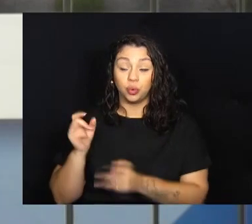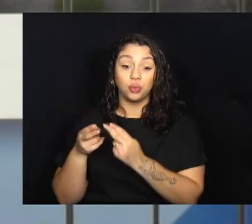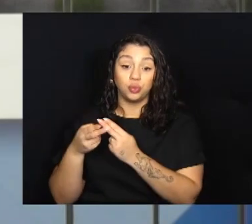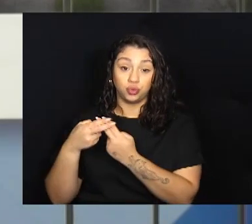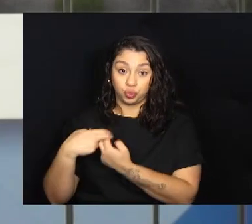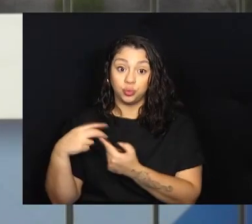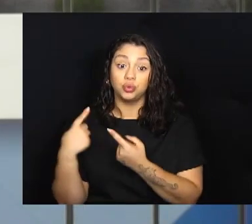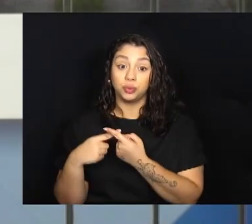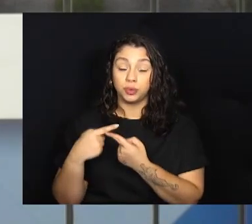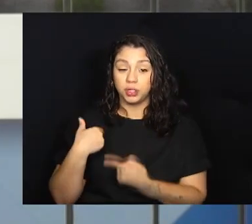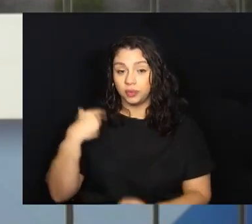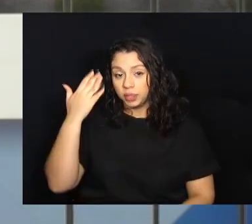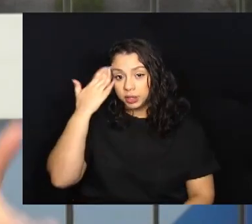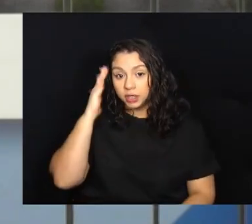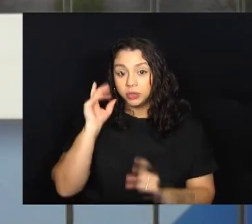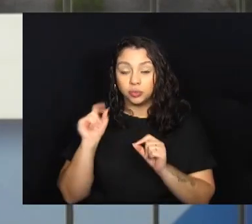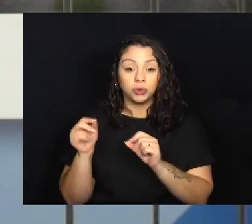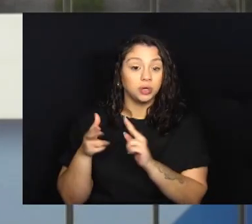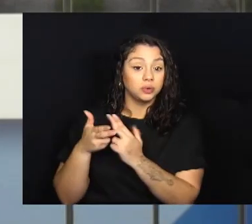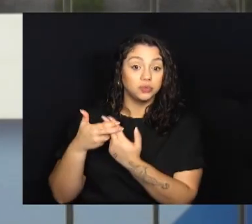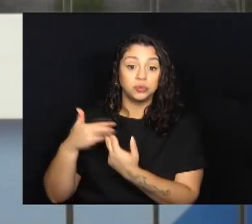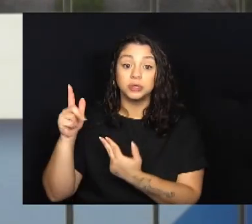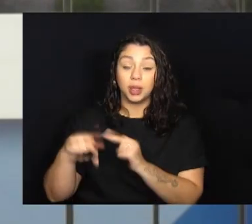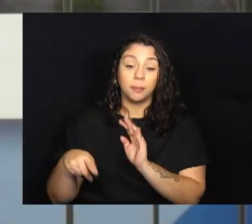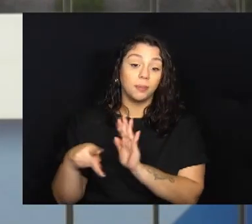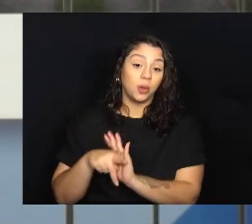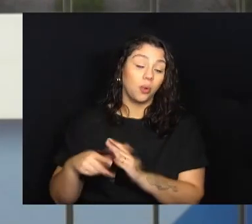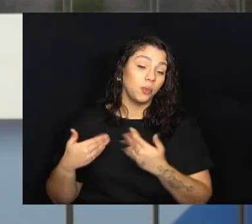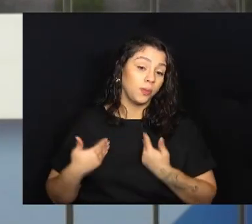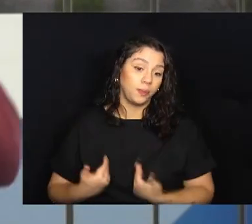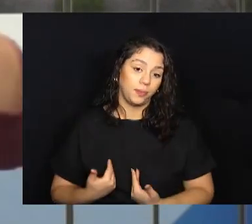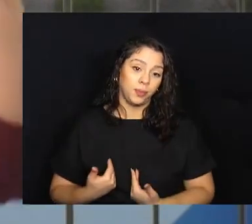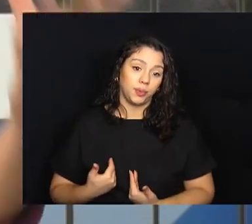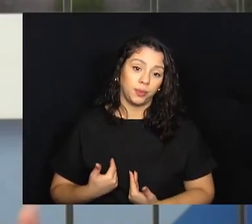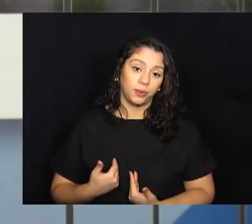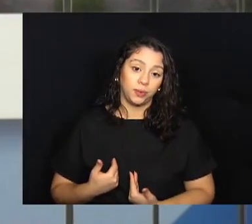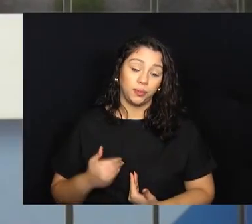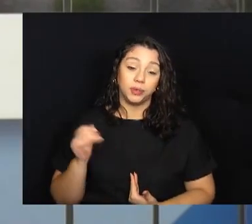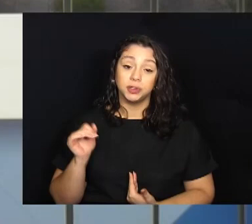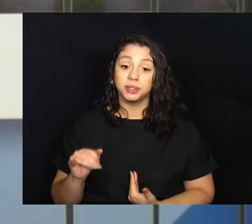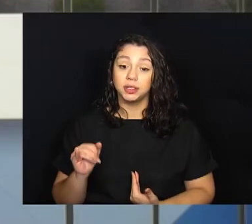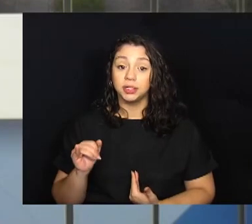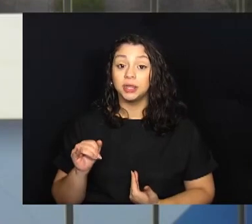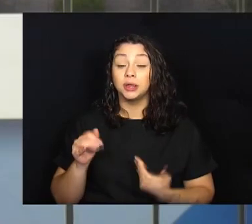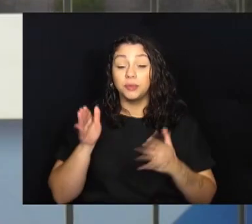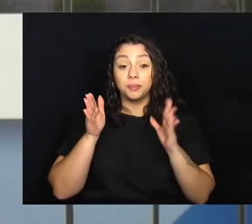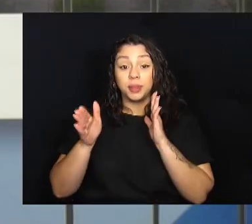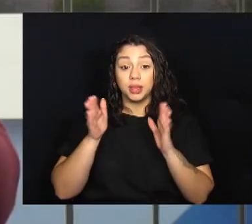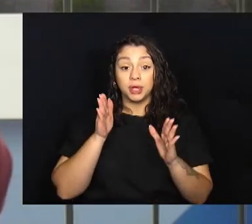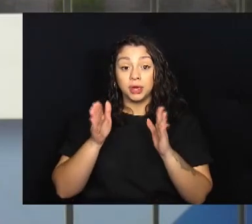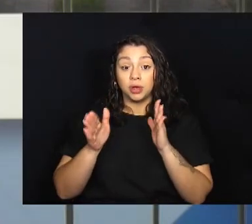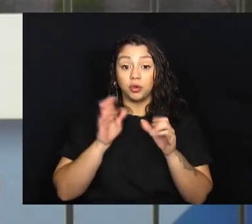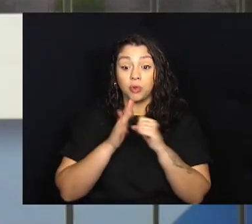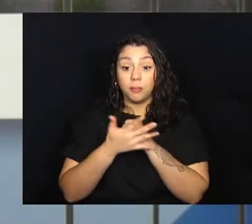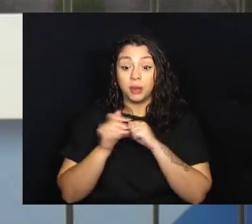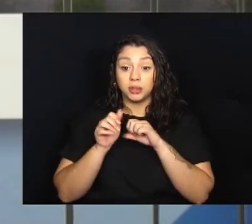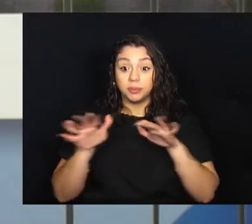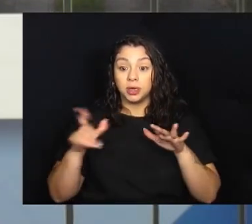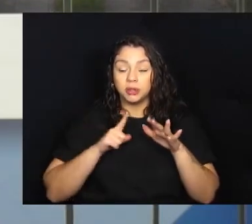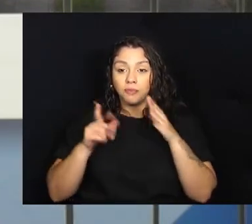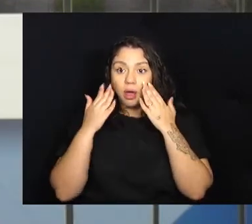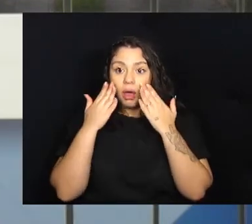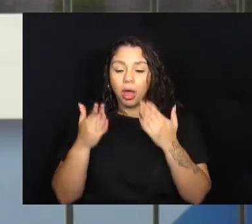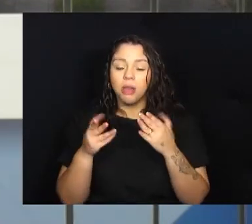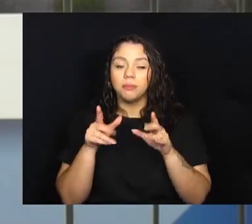que o SUS ele é um patrimônio, né? E a gente viu isso escancarado no período da pandemia. Agora, nós, como